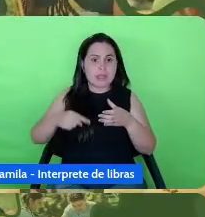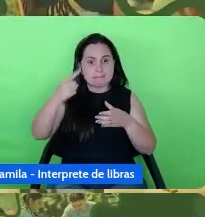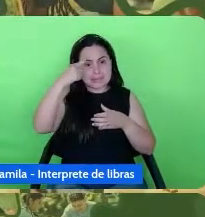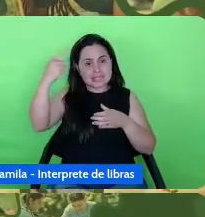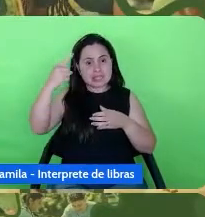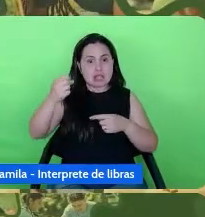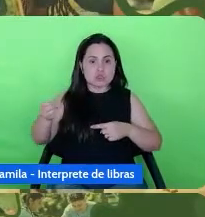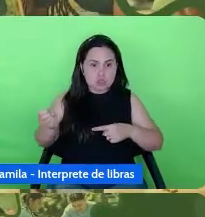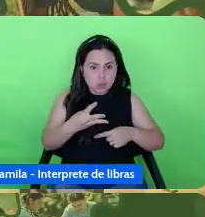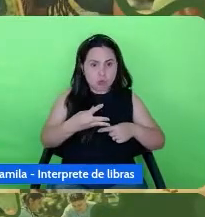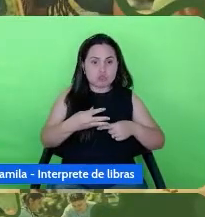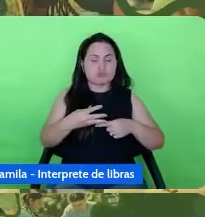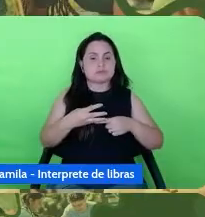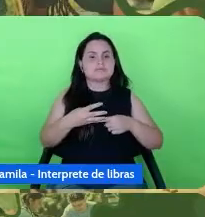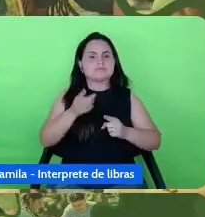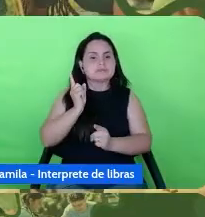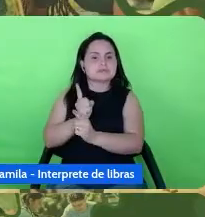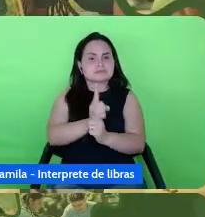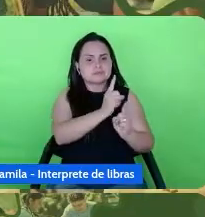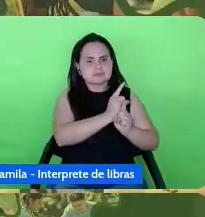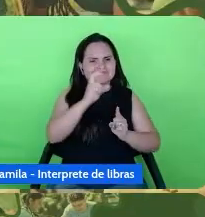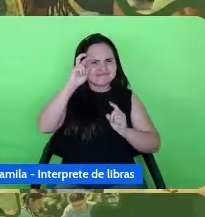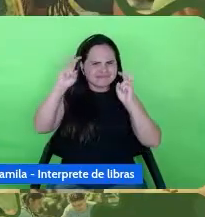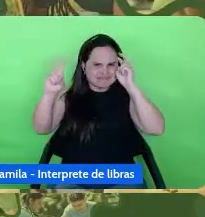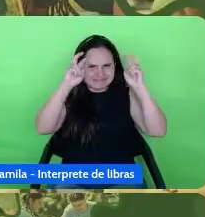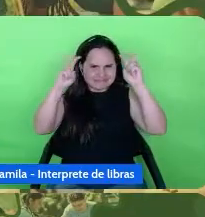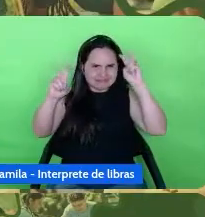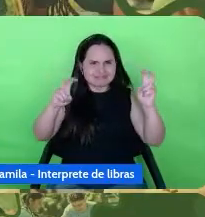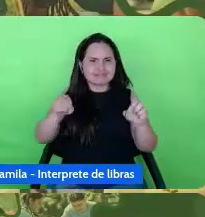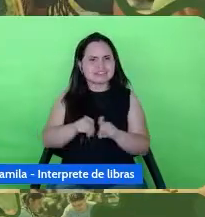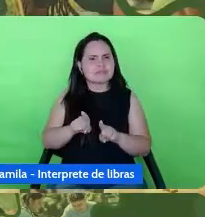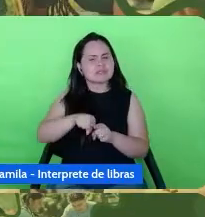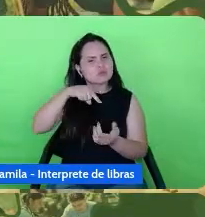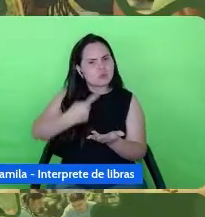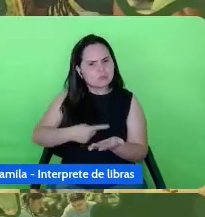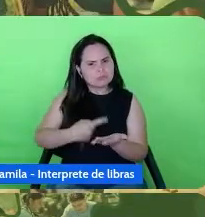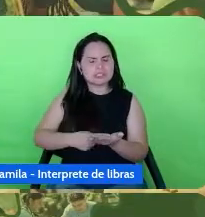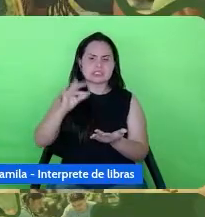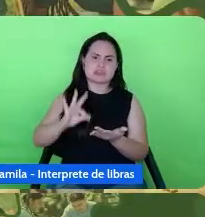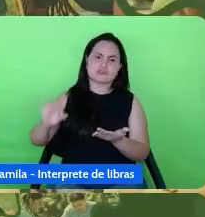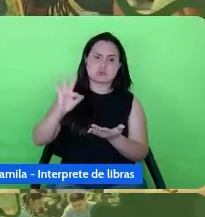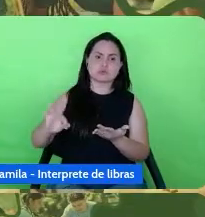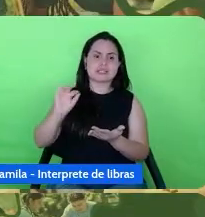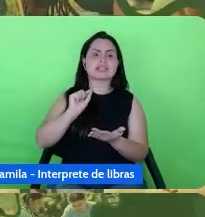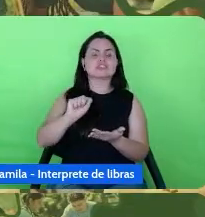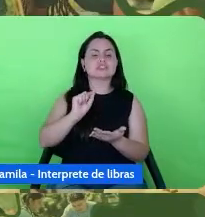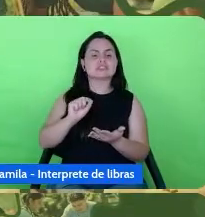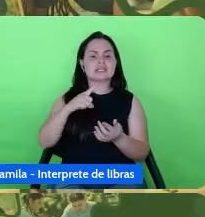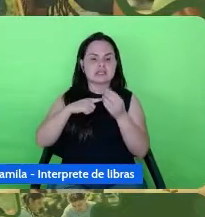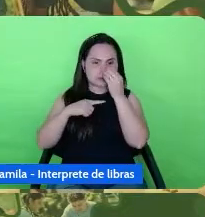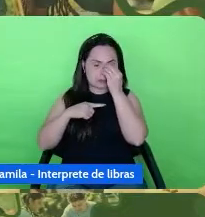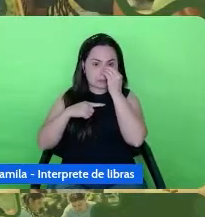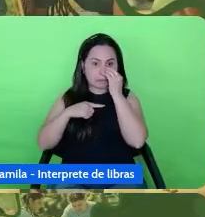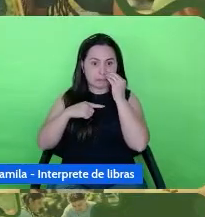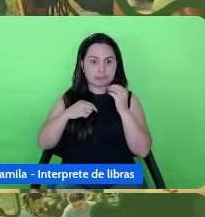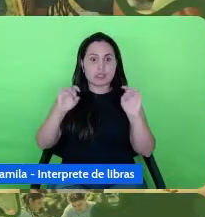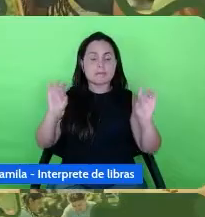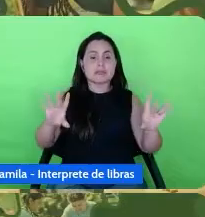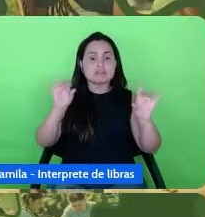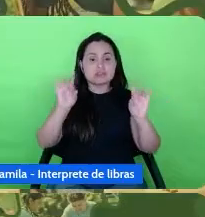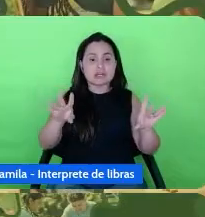inovação, encontro de saberes, compromisso da universidade e de quem tem o privilégio,